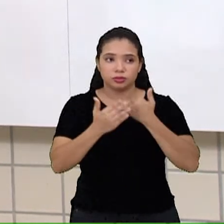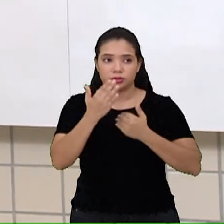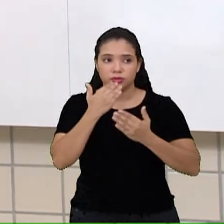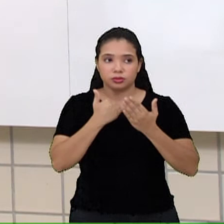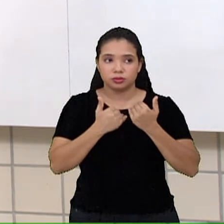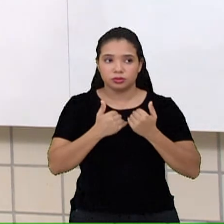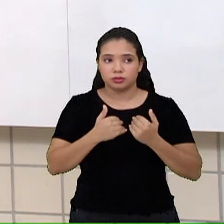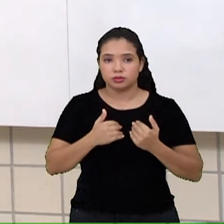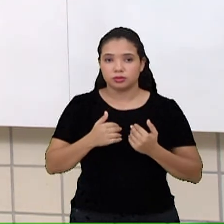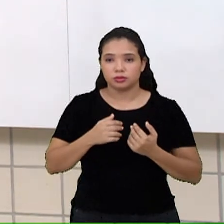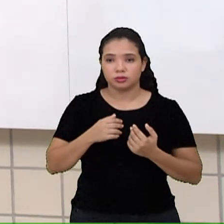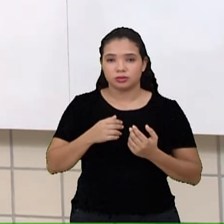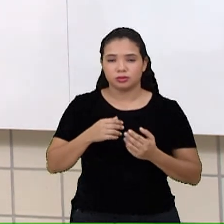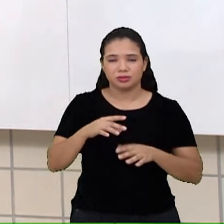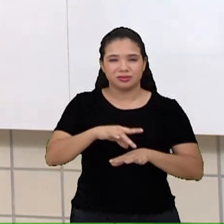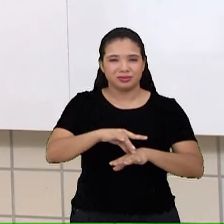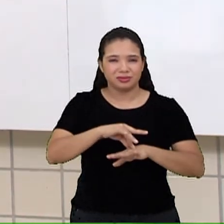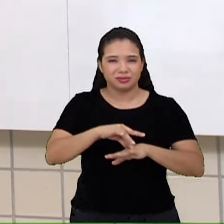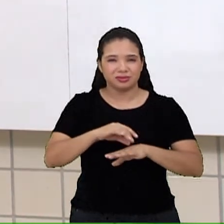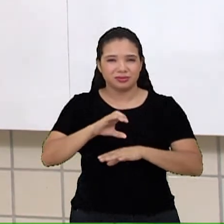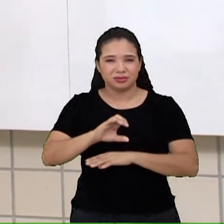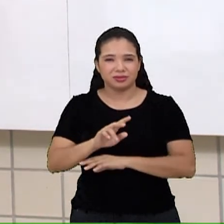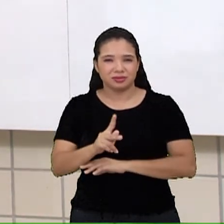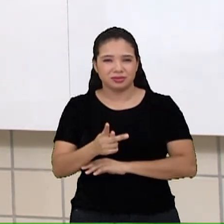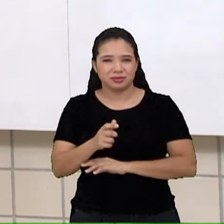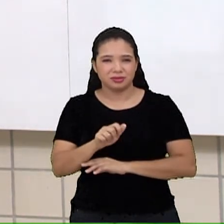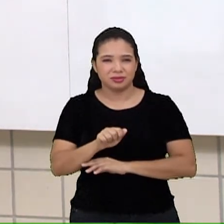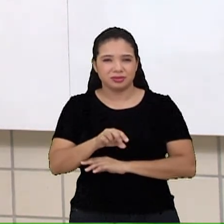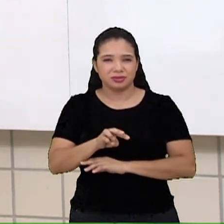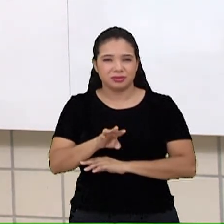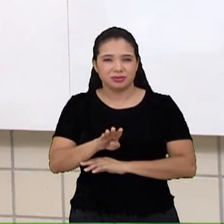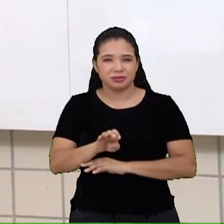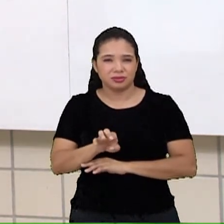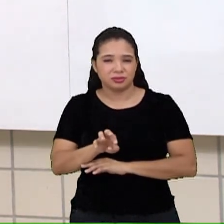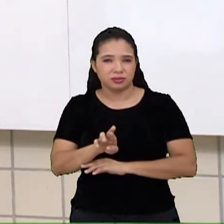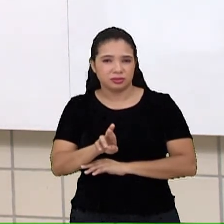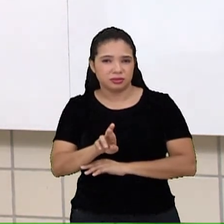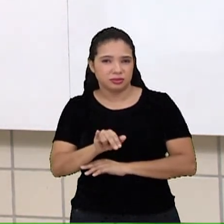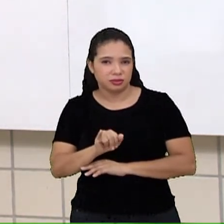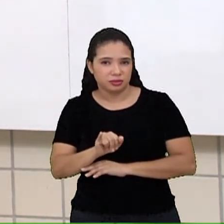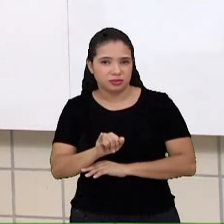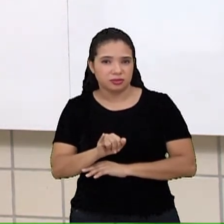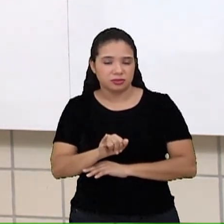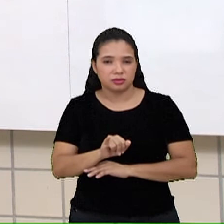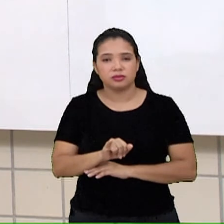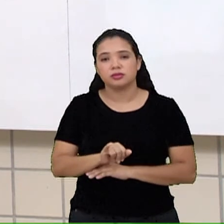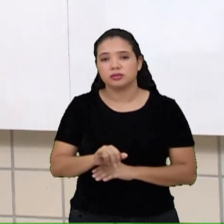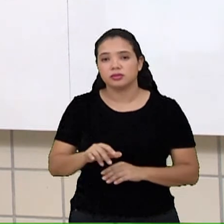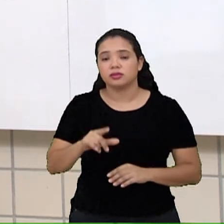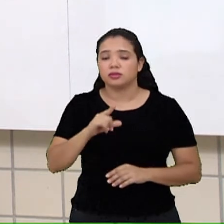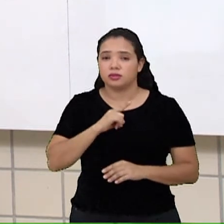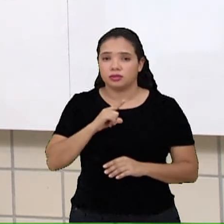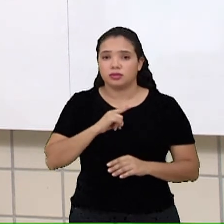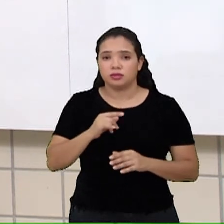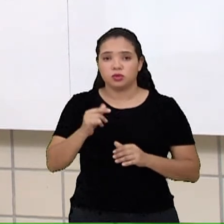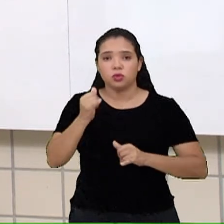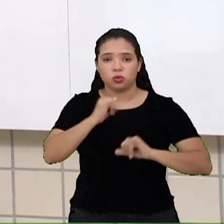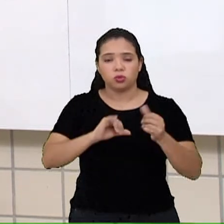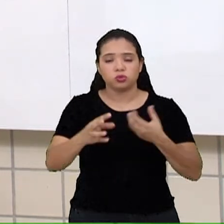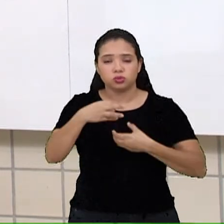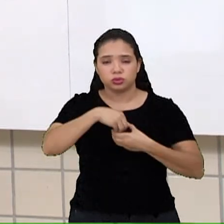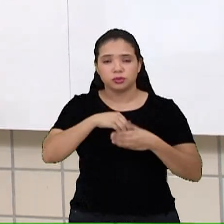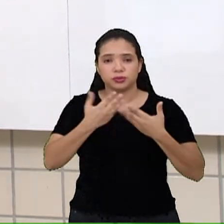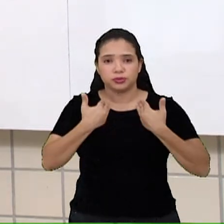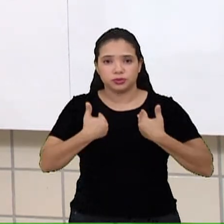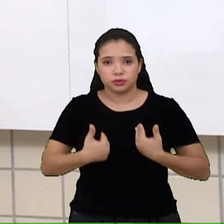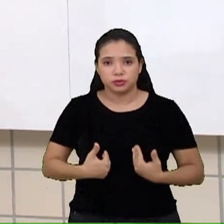um chambari, certo? Fui lá e comi um chambari. Aquele chambari vai o quê? Vai sofrer uma reação química dentro do meu corpo. A partir